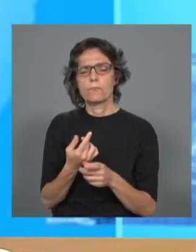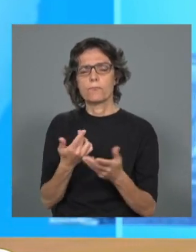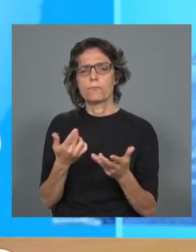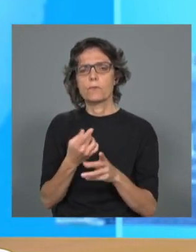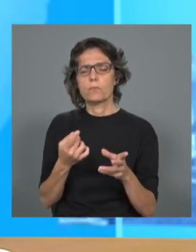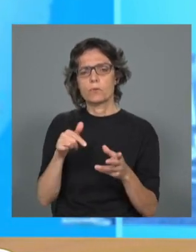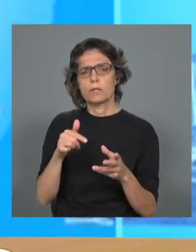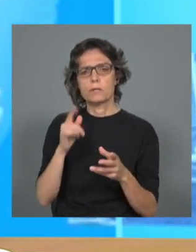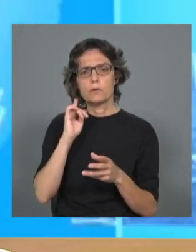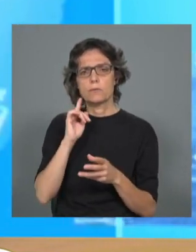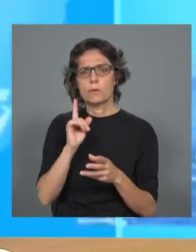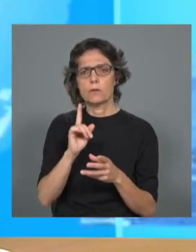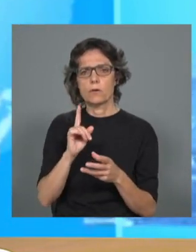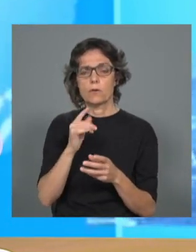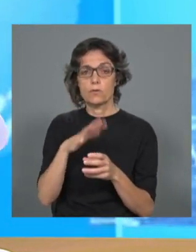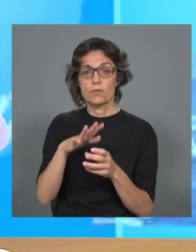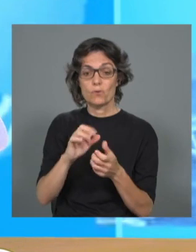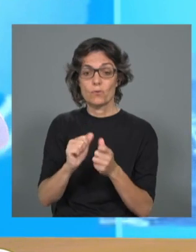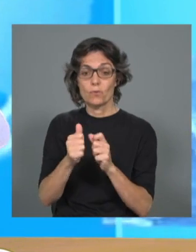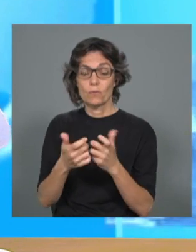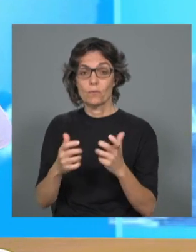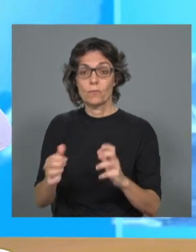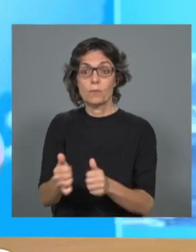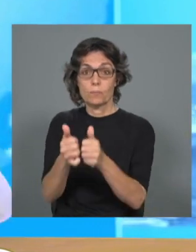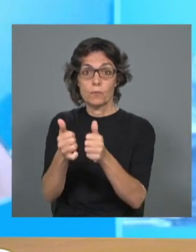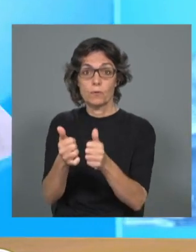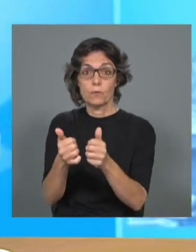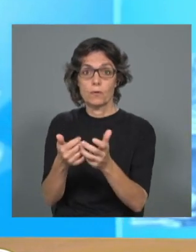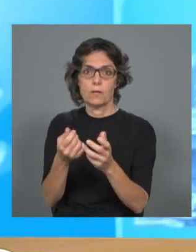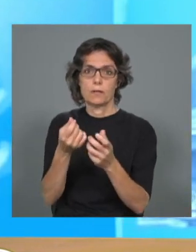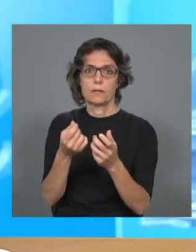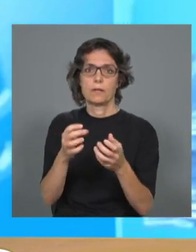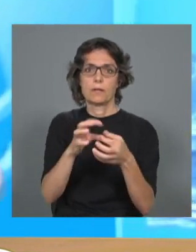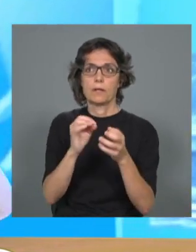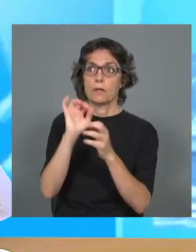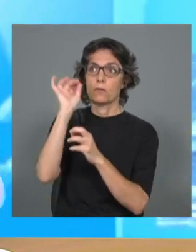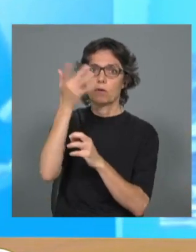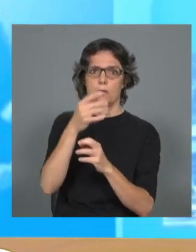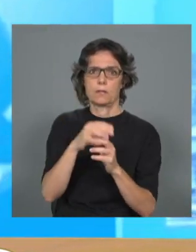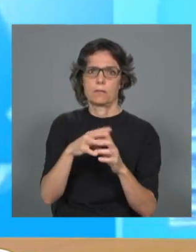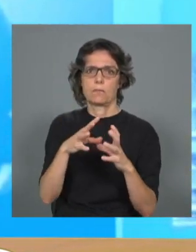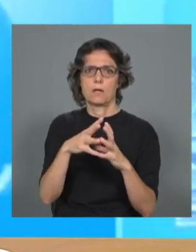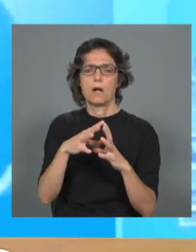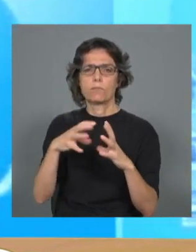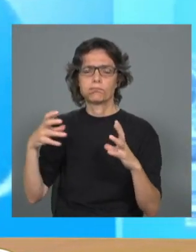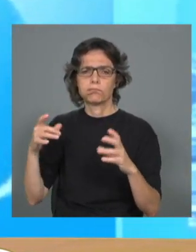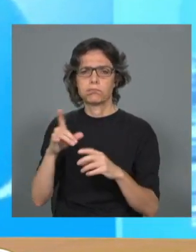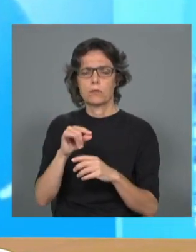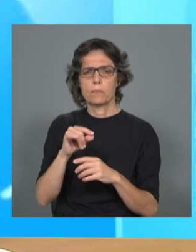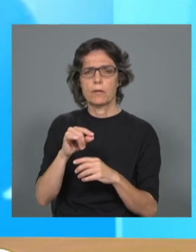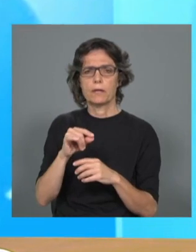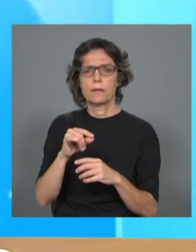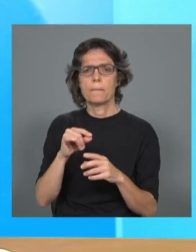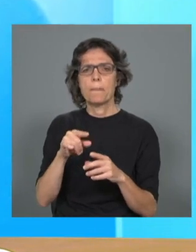a melhorar esta situação de climática, de poluição que existe,